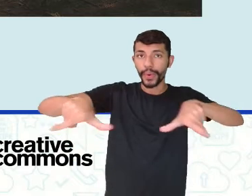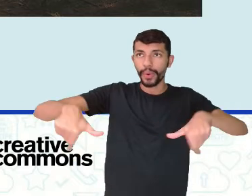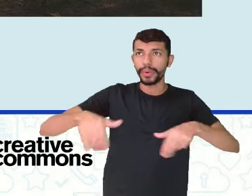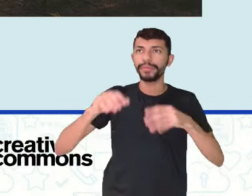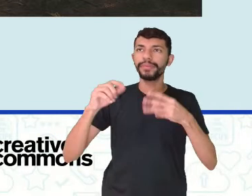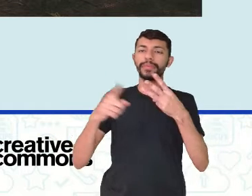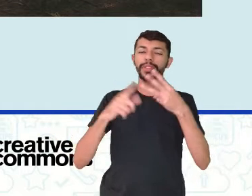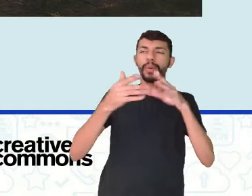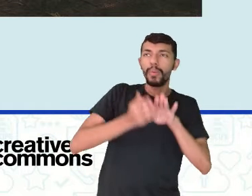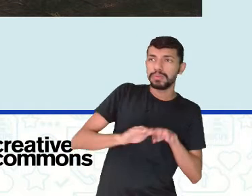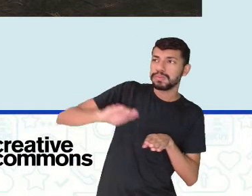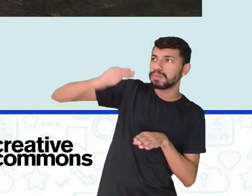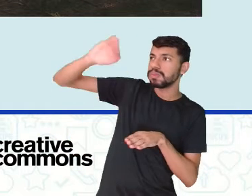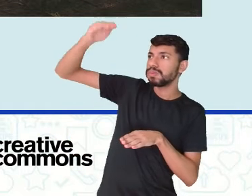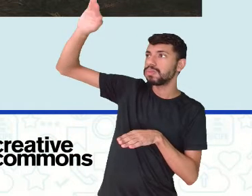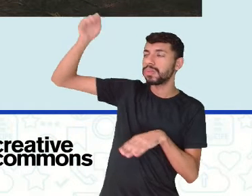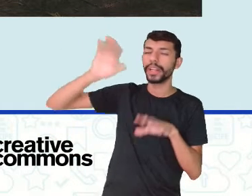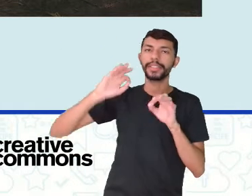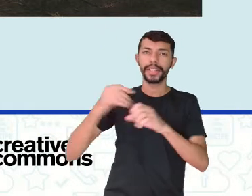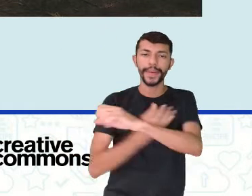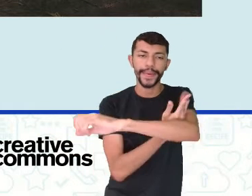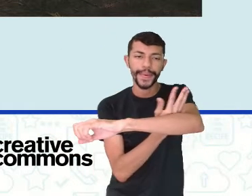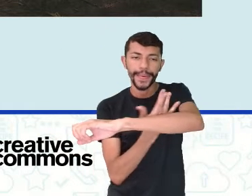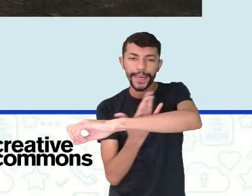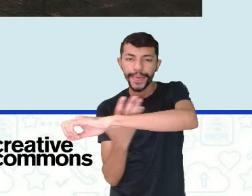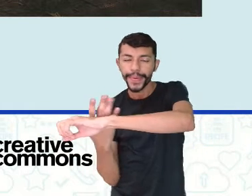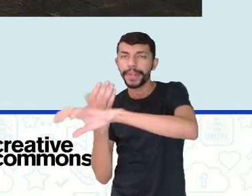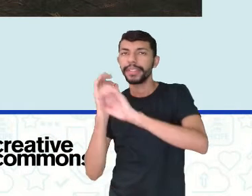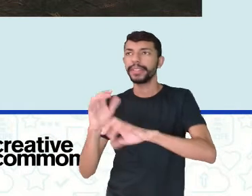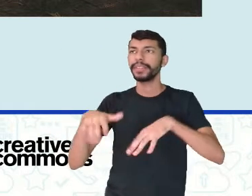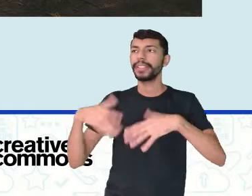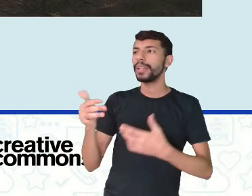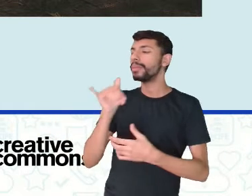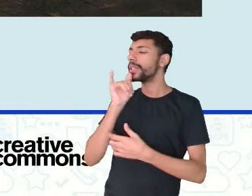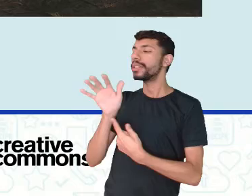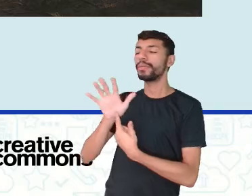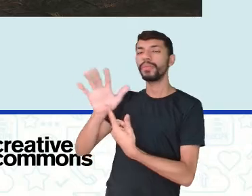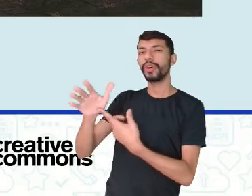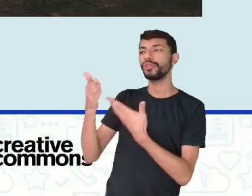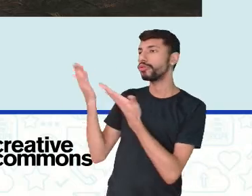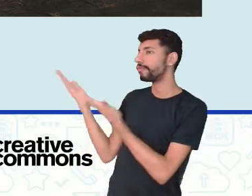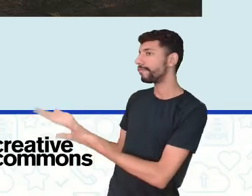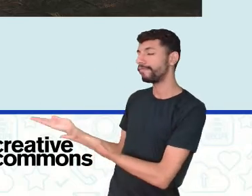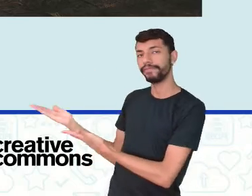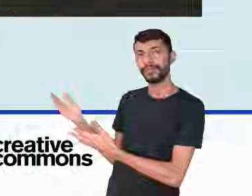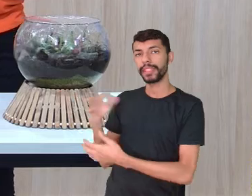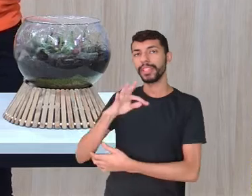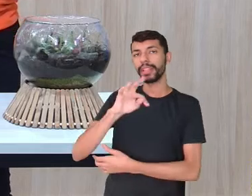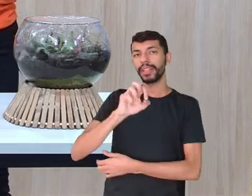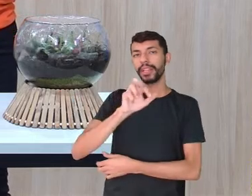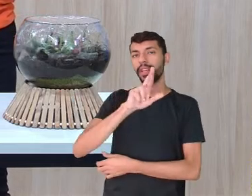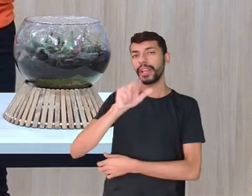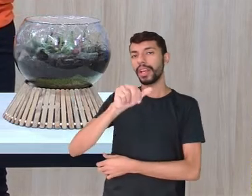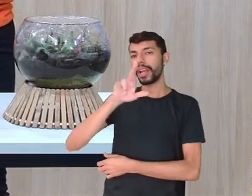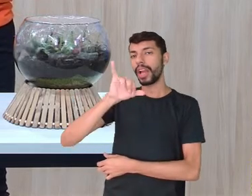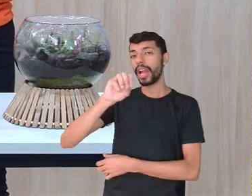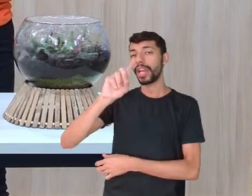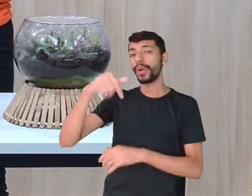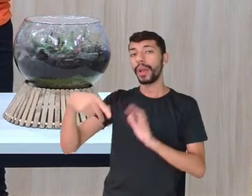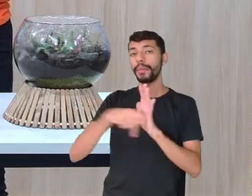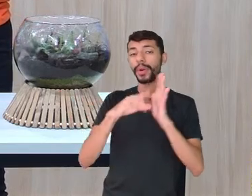montanhas, pastagens. Então, quando eu trago para vocês aqui um terrário, ele é um exemplo de um